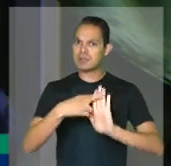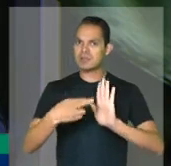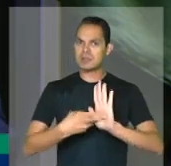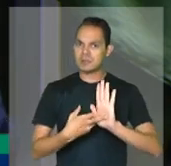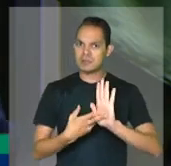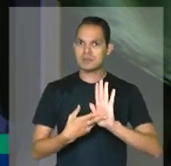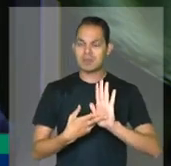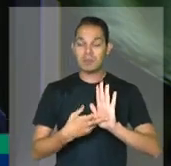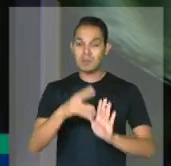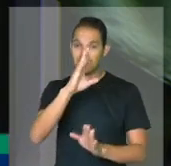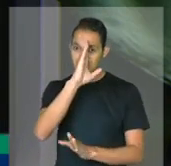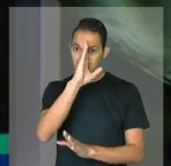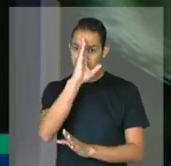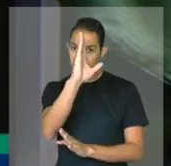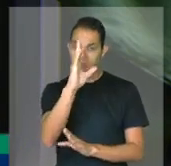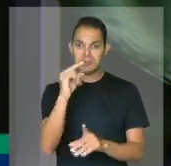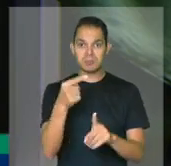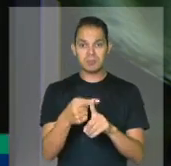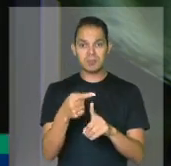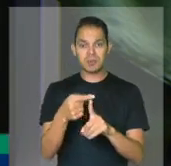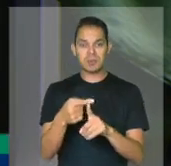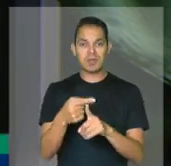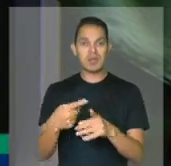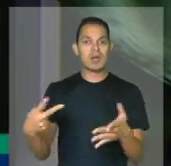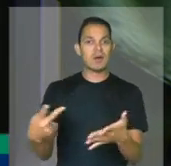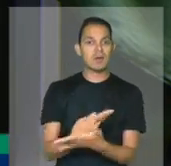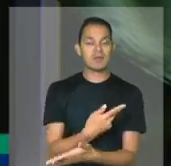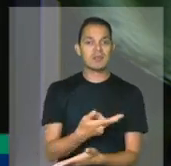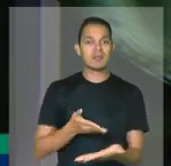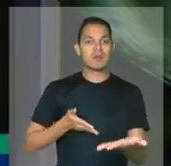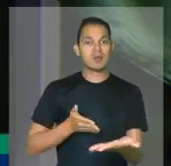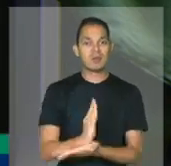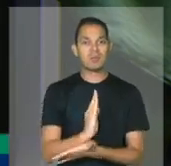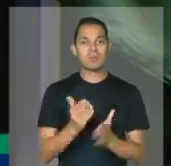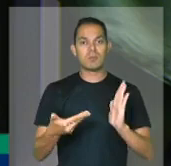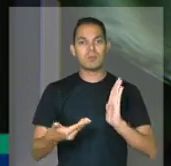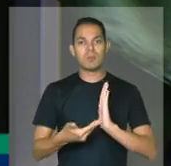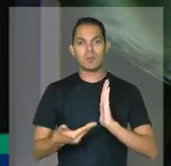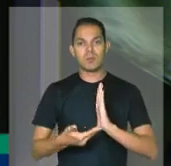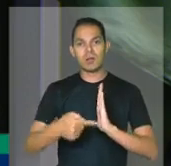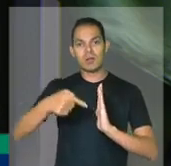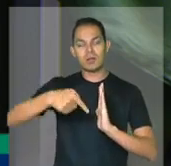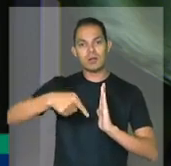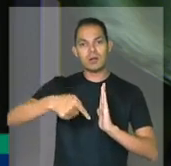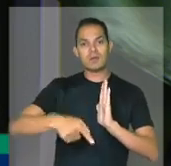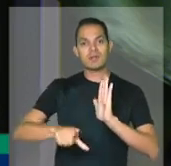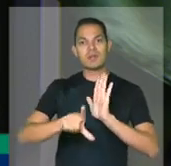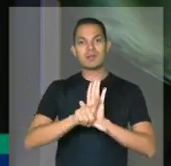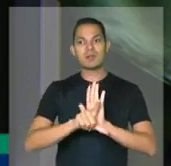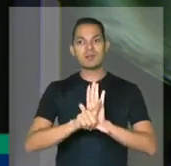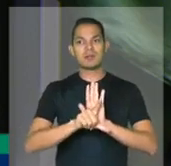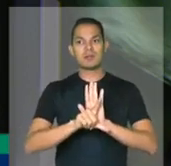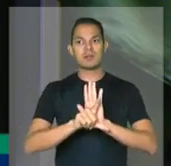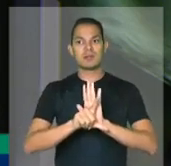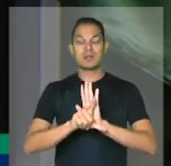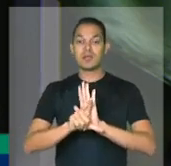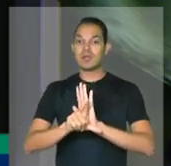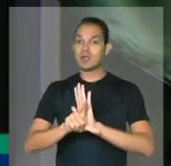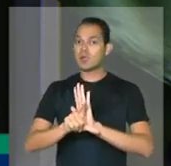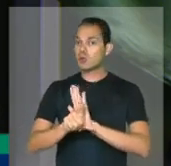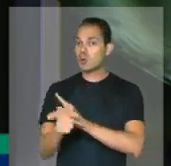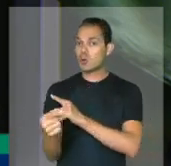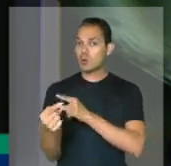regrado, principalmente depois da aprovação nessa casa da lei